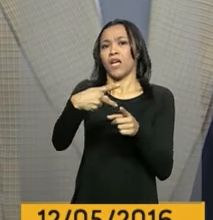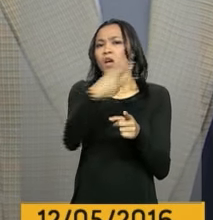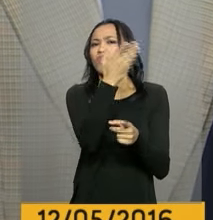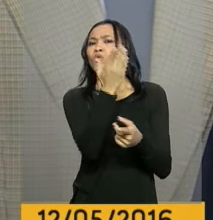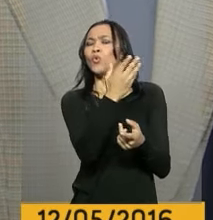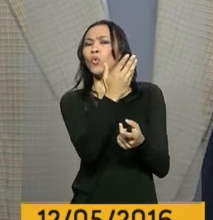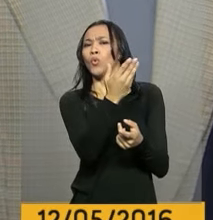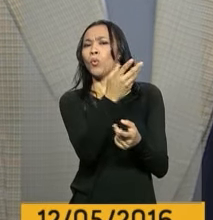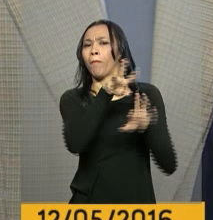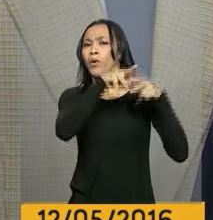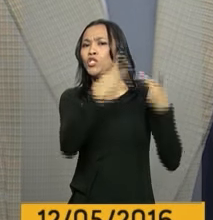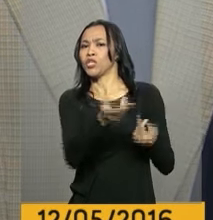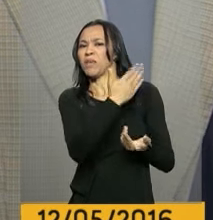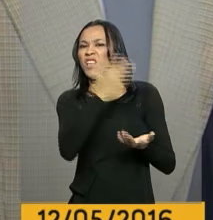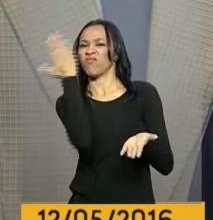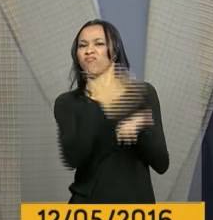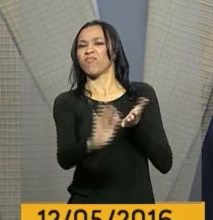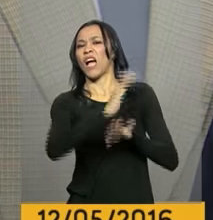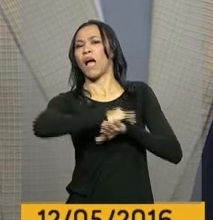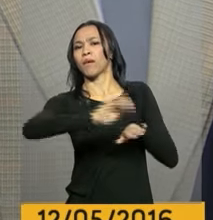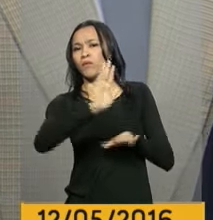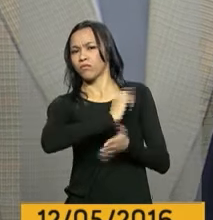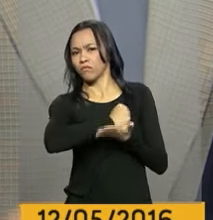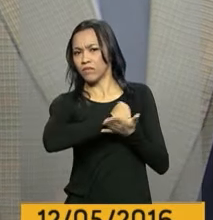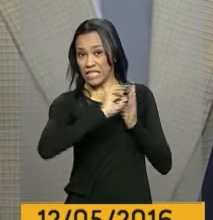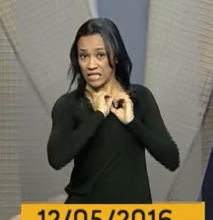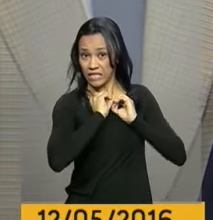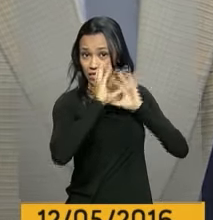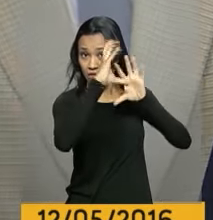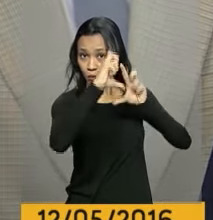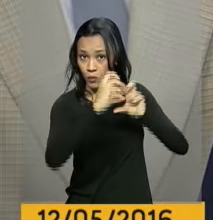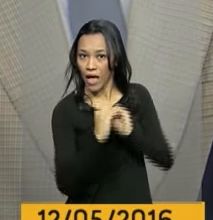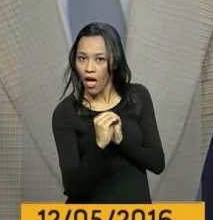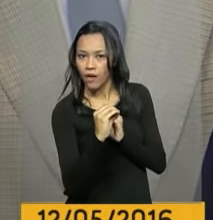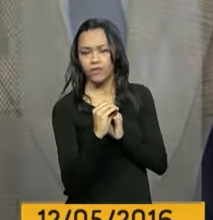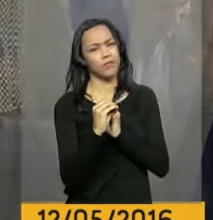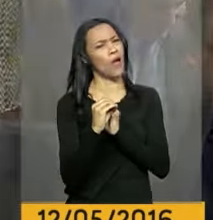que destruir o que foi feito. Ao contrário,